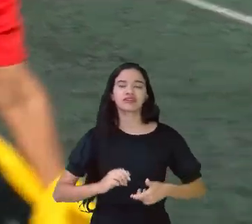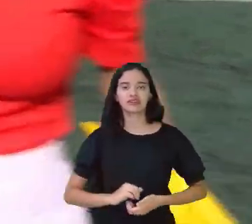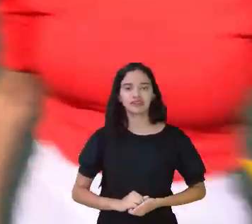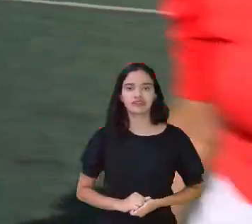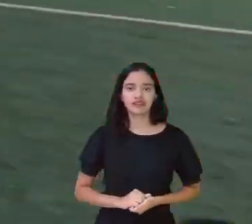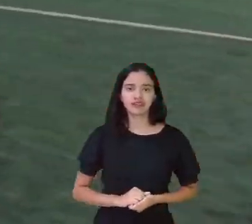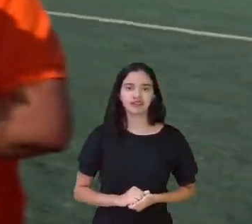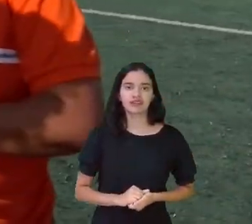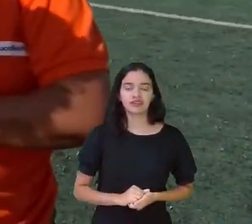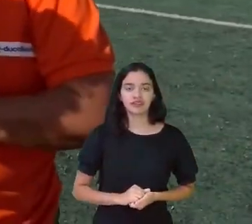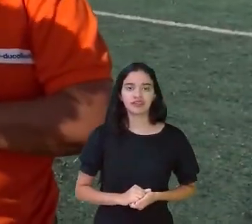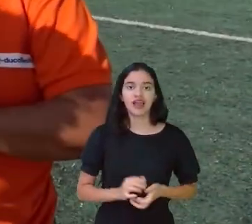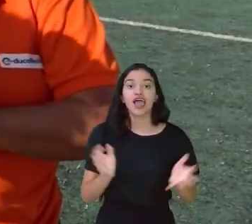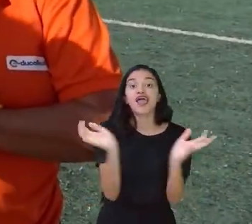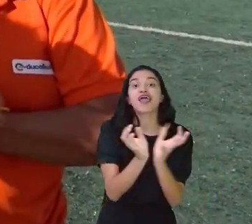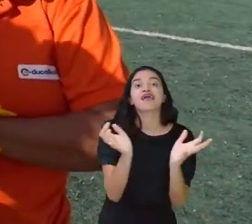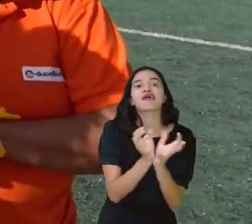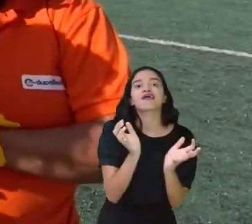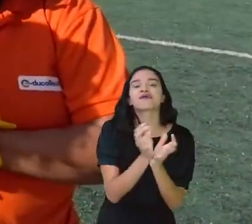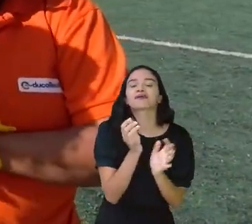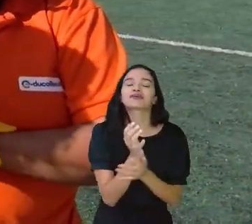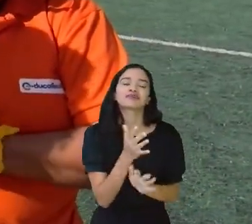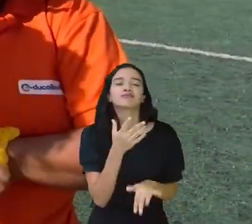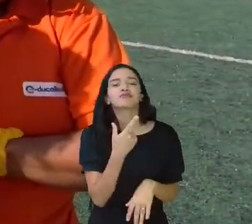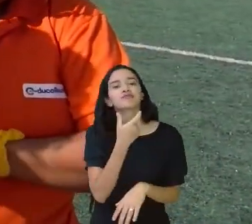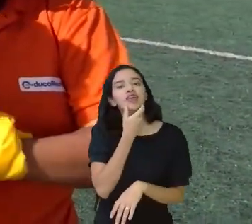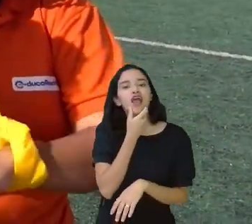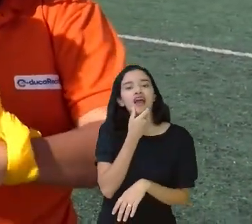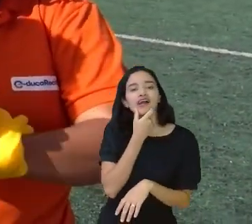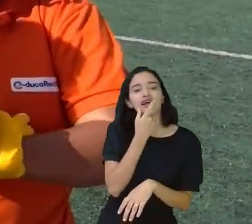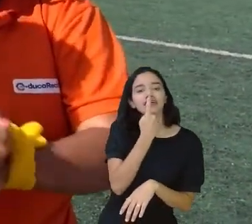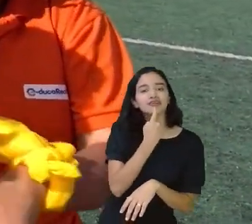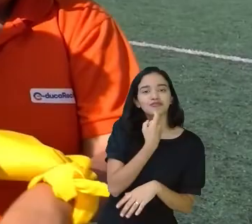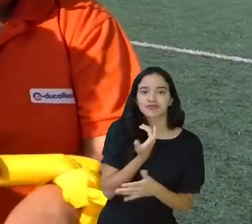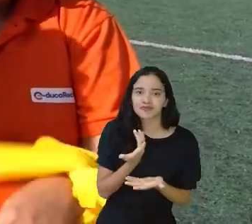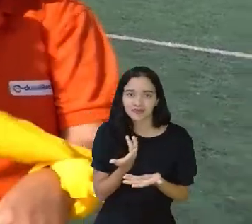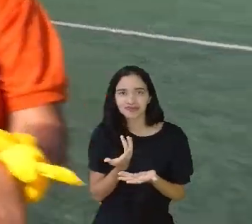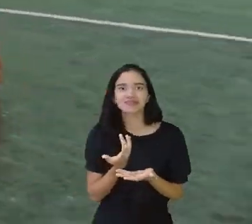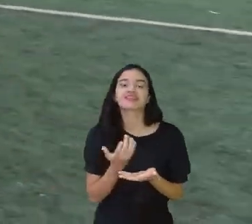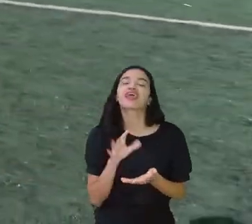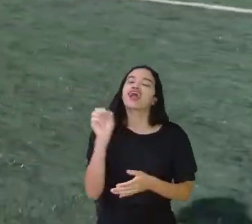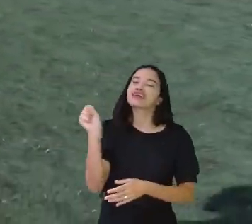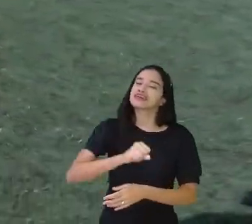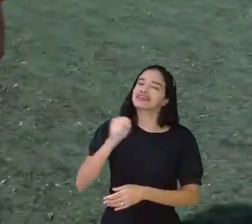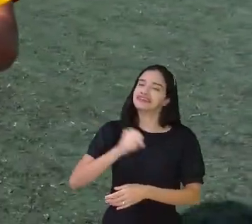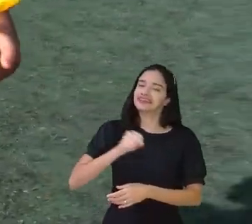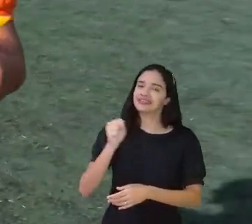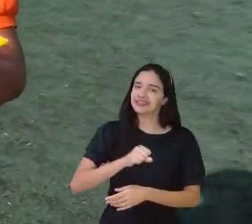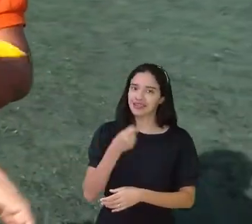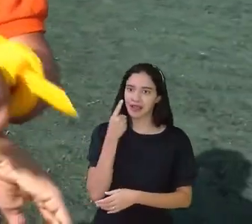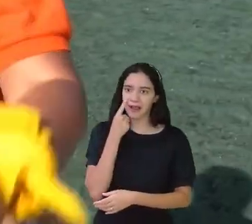Gabriel? Gabriel, vem pra cá. Gabriel vai ser equipe vermelha. Equipe red. Olha! Aí ele fala inglês. Vem, vem, olha. Deixa eu botar